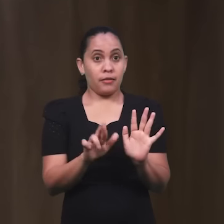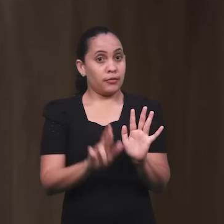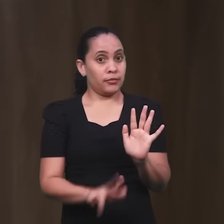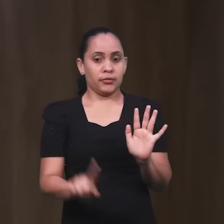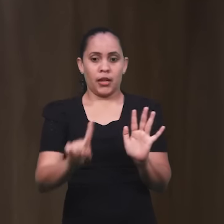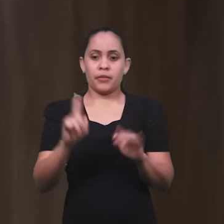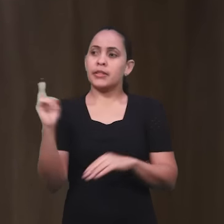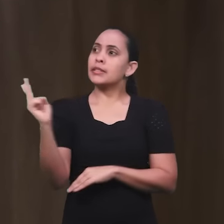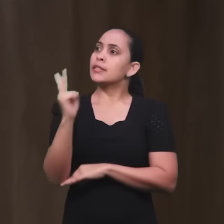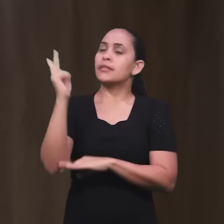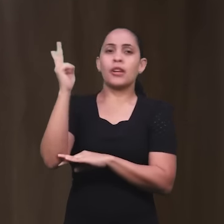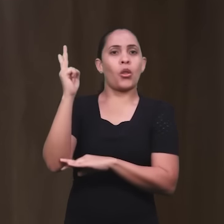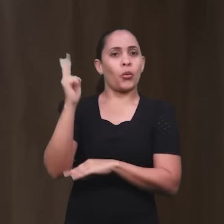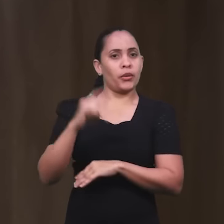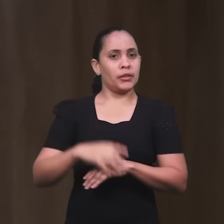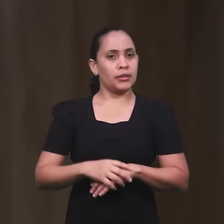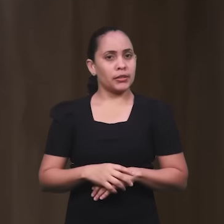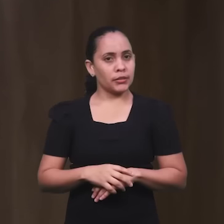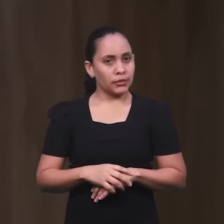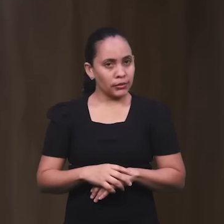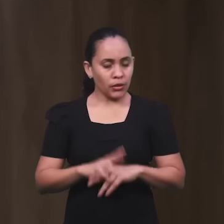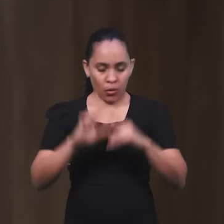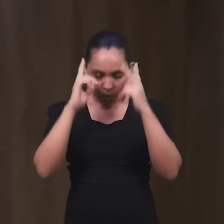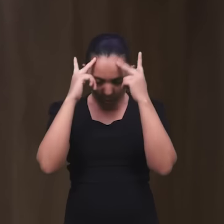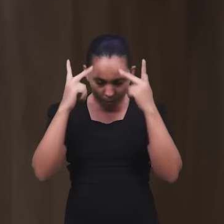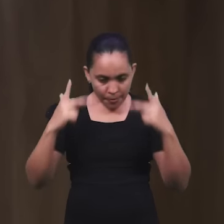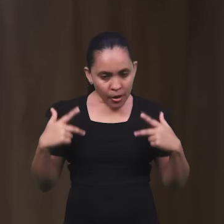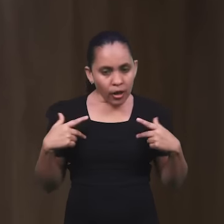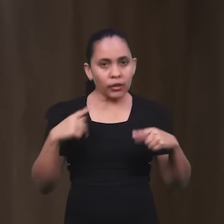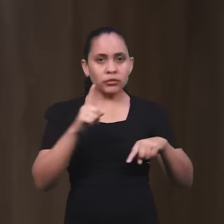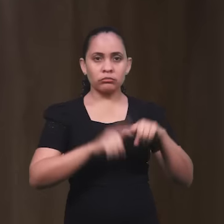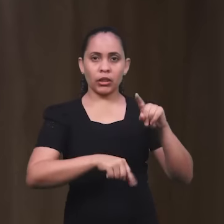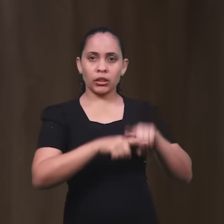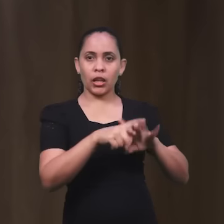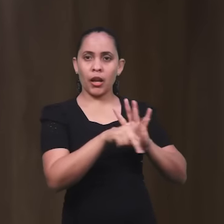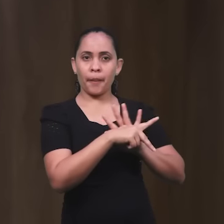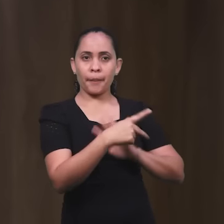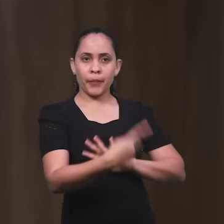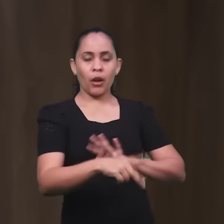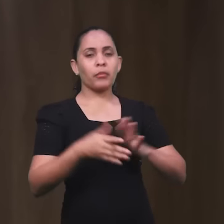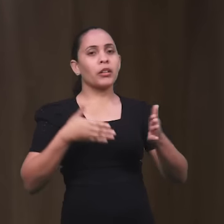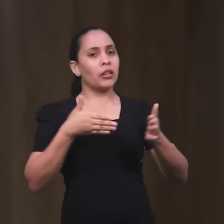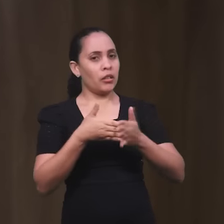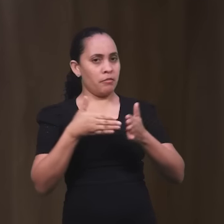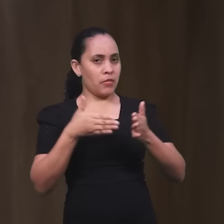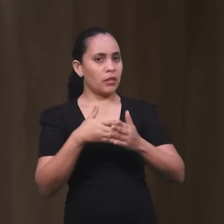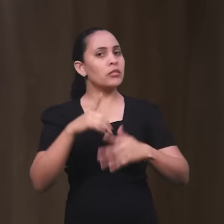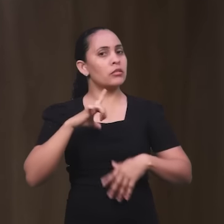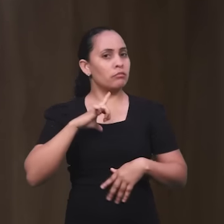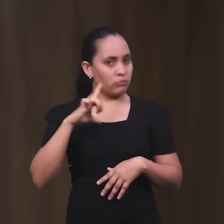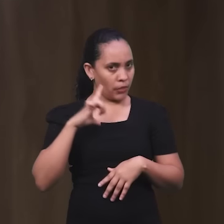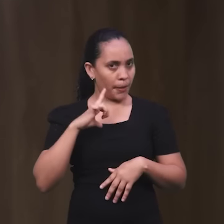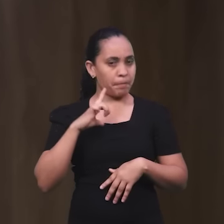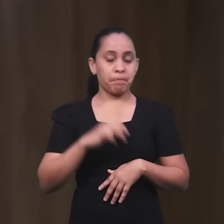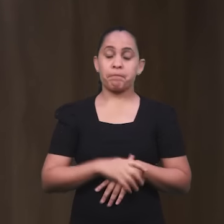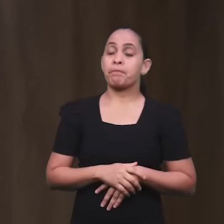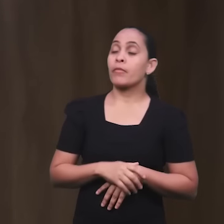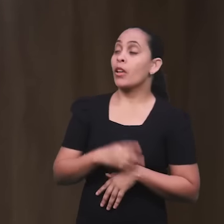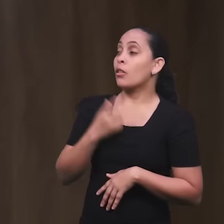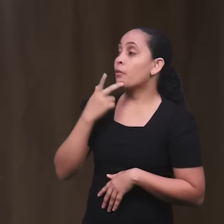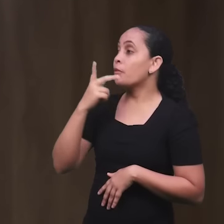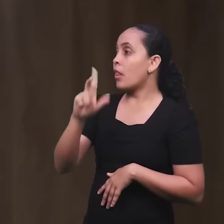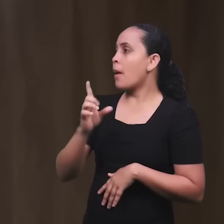esses valores humanos, terrenos, materiais, eles são limitados. Quando ele diz, eu